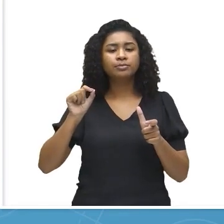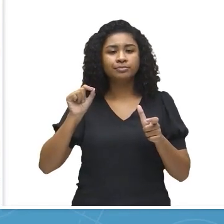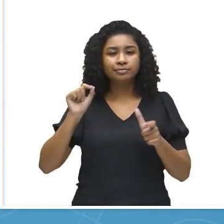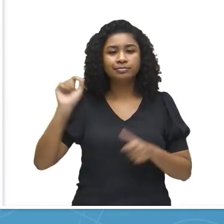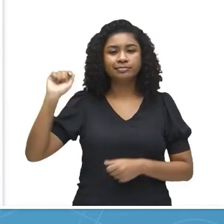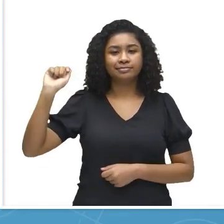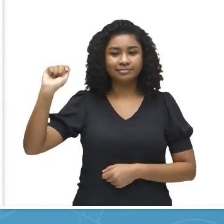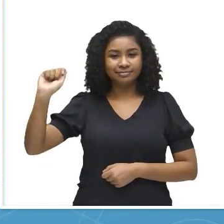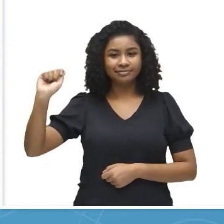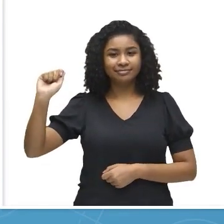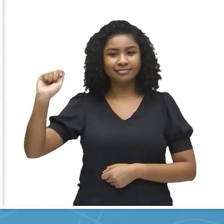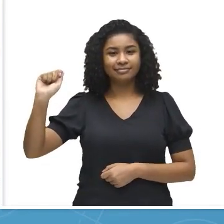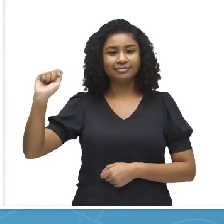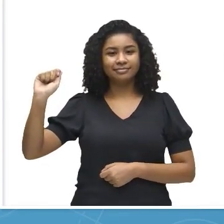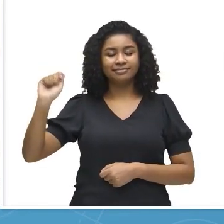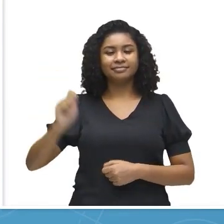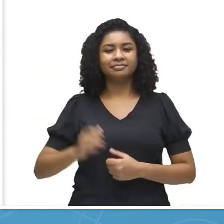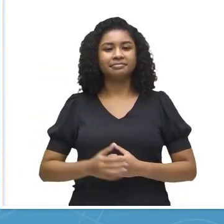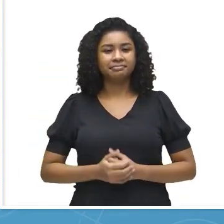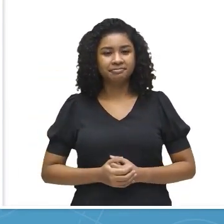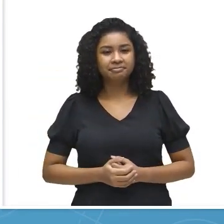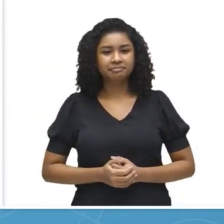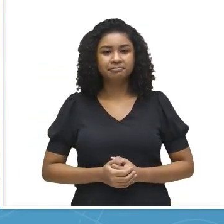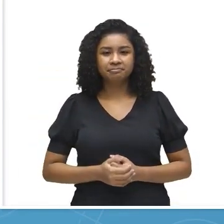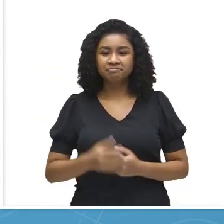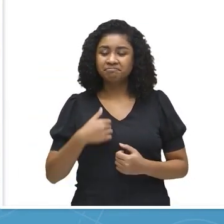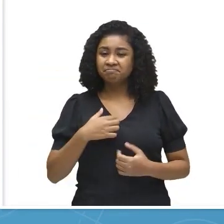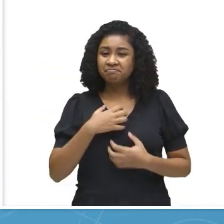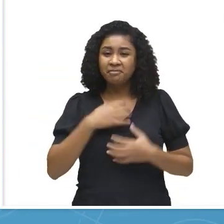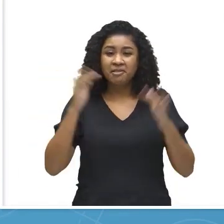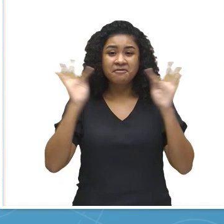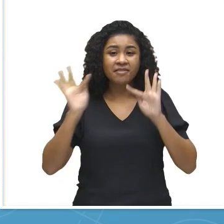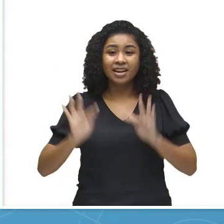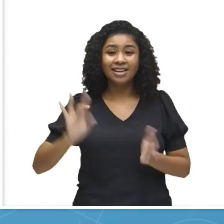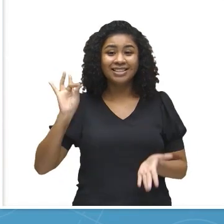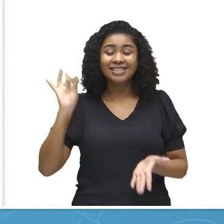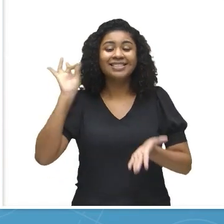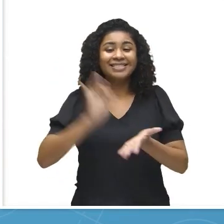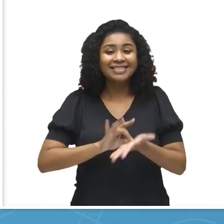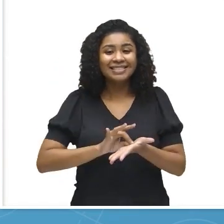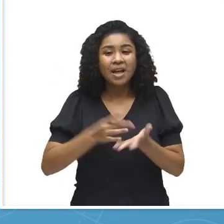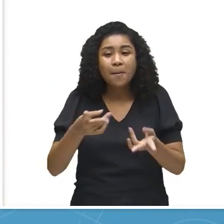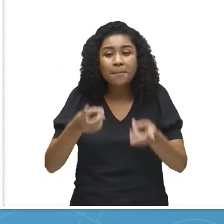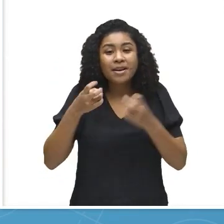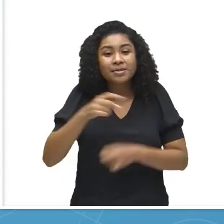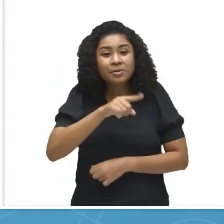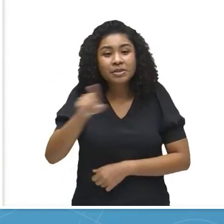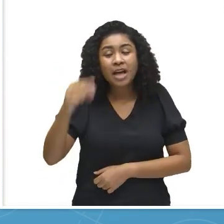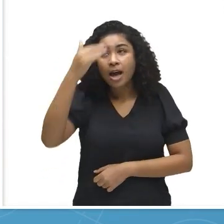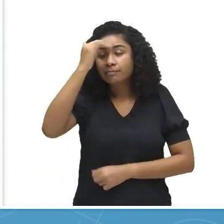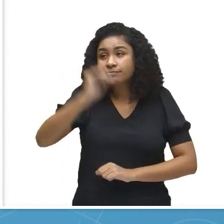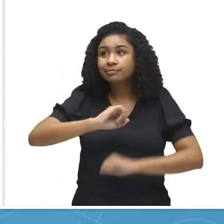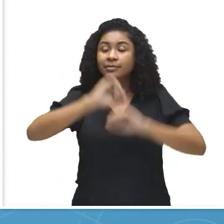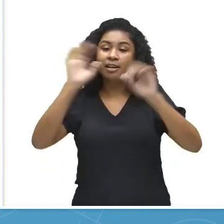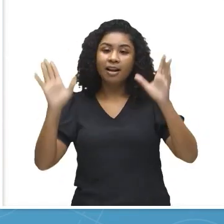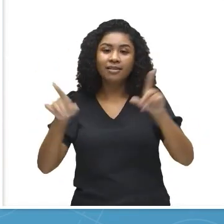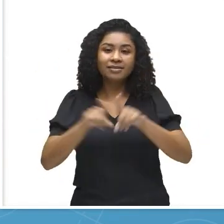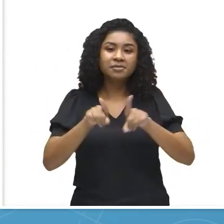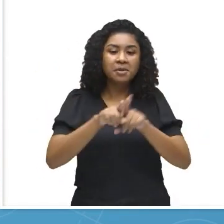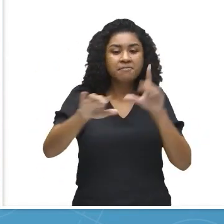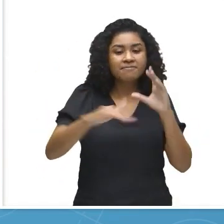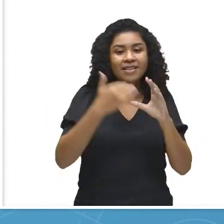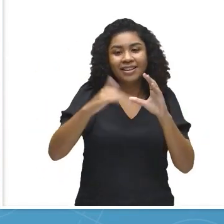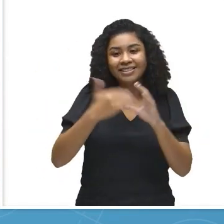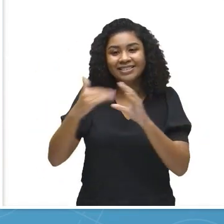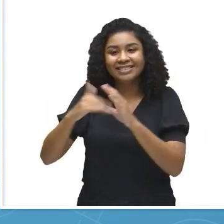para a gente a alternativa A. Isso aqui está me alegrando muito, porque eu estou percebendo que vocês estão interagindo com a nossa aula, bastante resposta